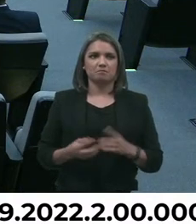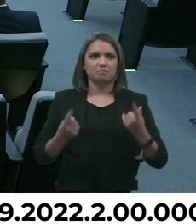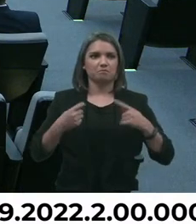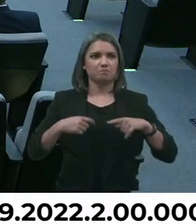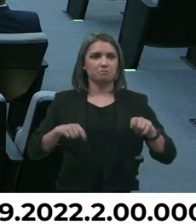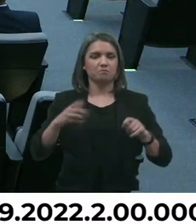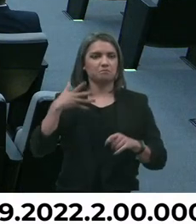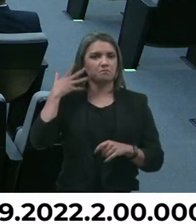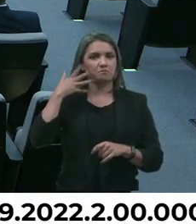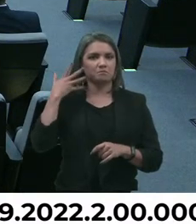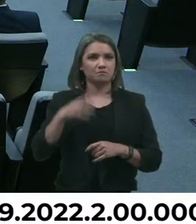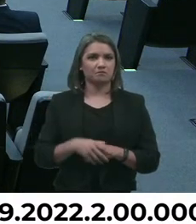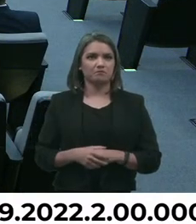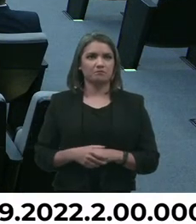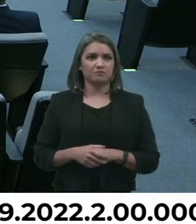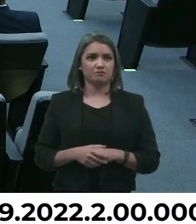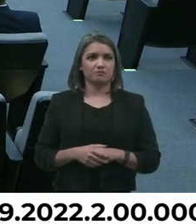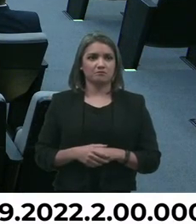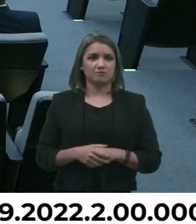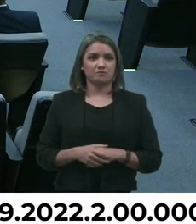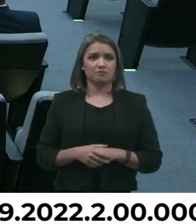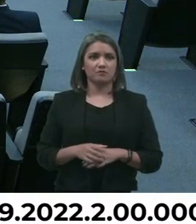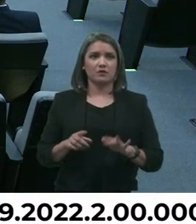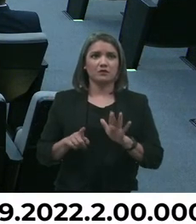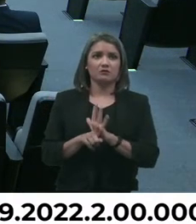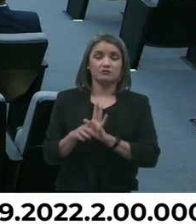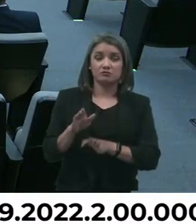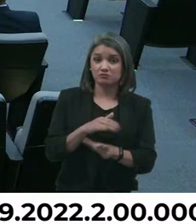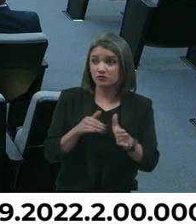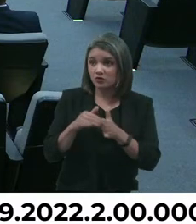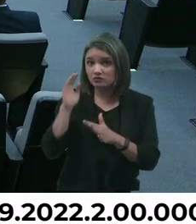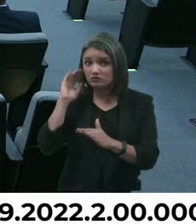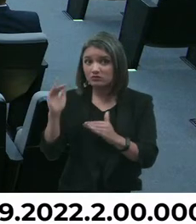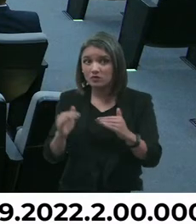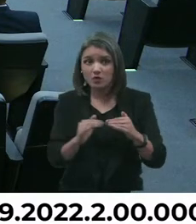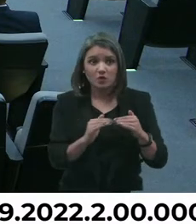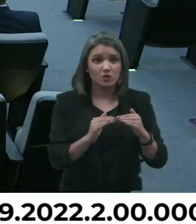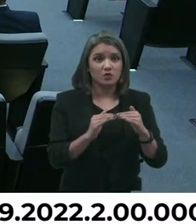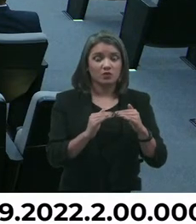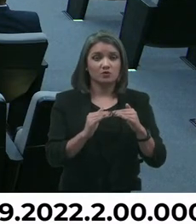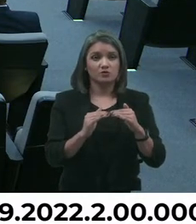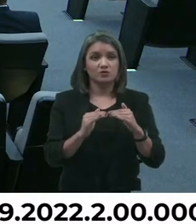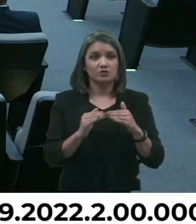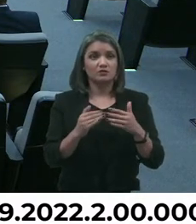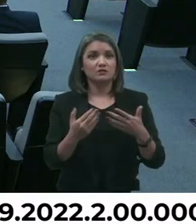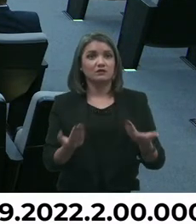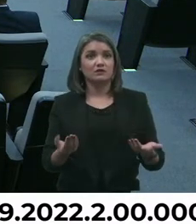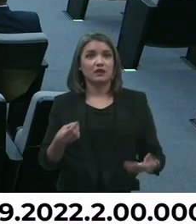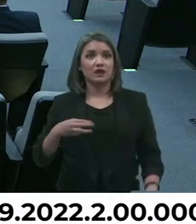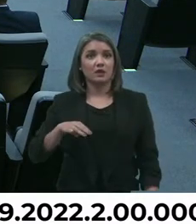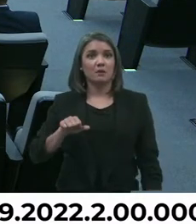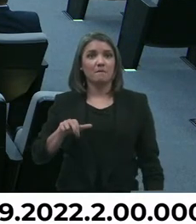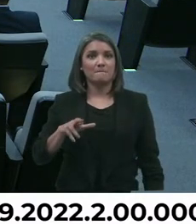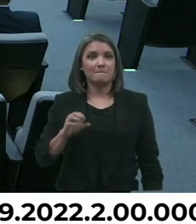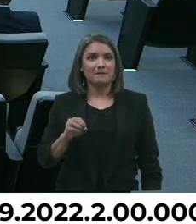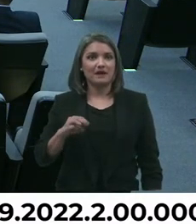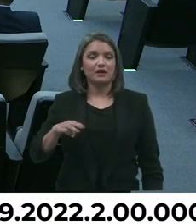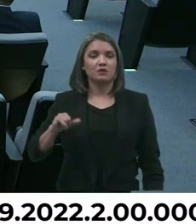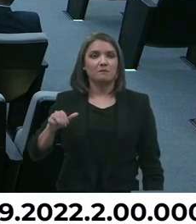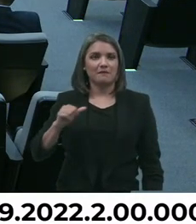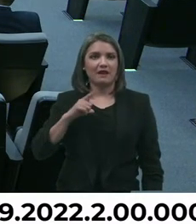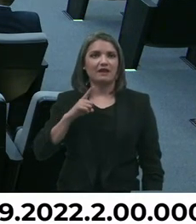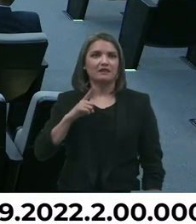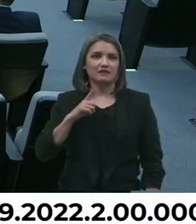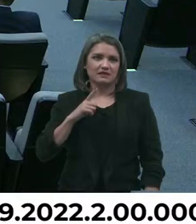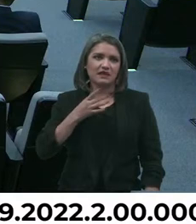Todos de acordo? Me parece apenas, presidente. É isso. O conselheiro Mário Maia terá uma divergência que não afeta o mérito.